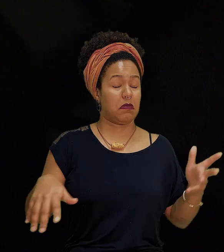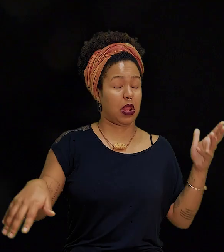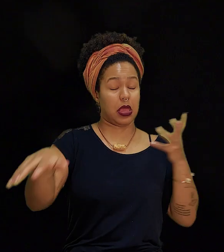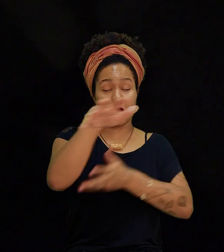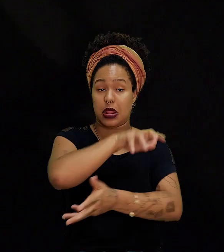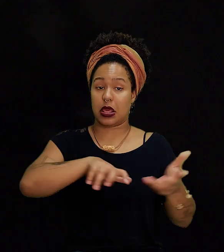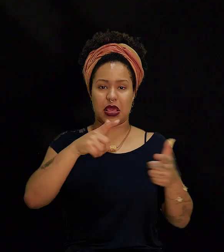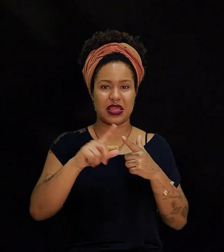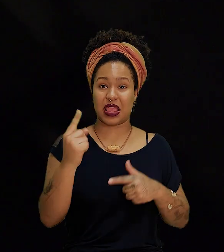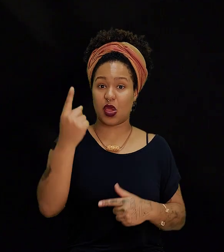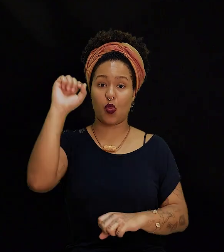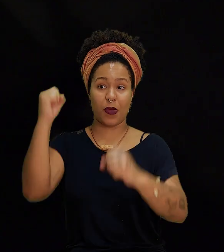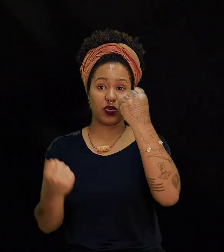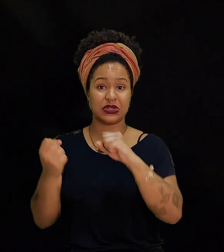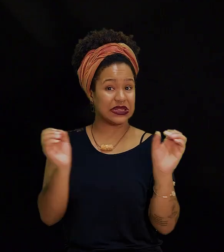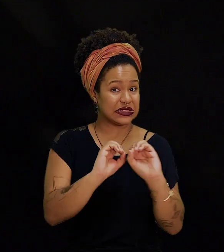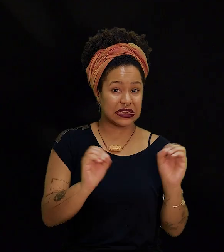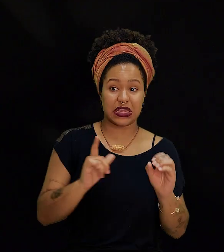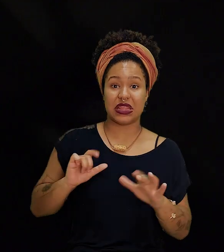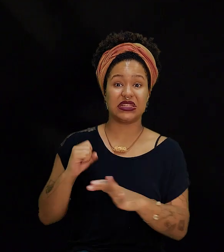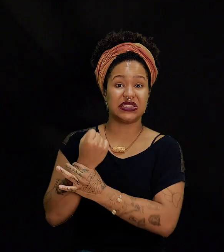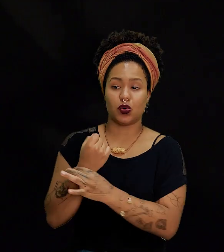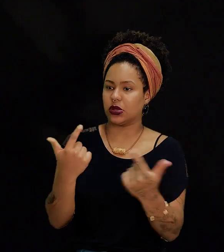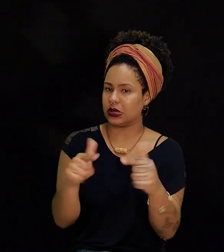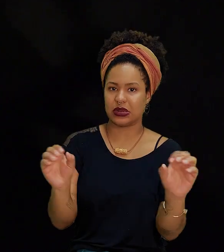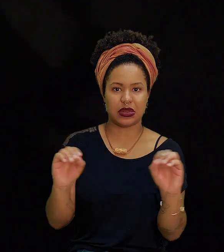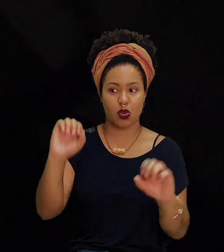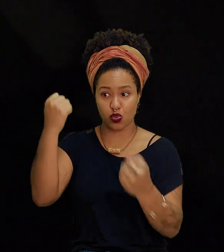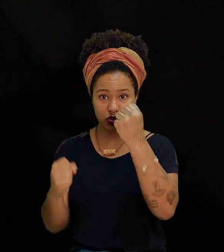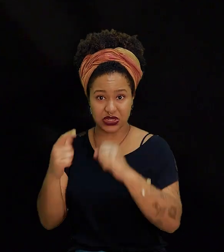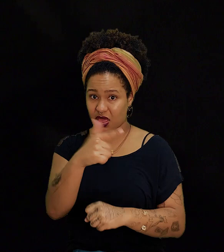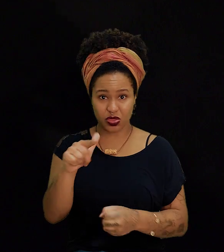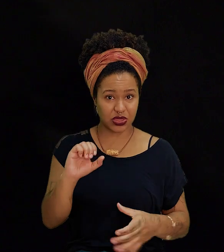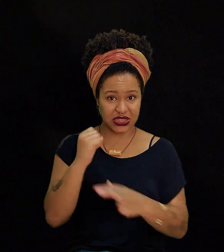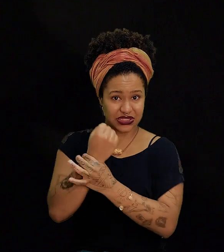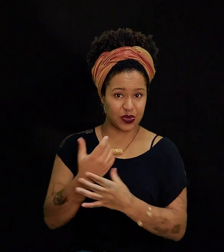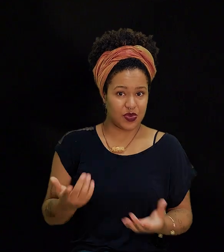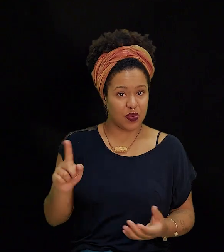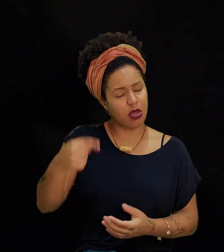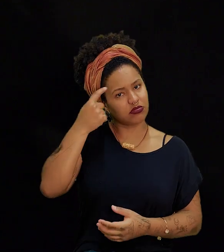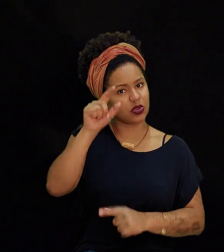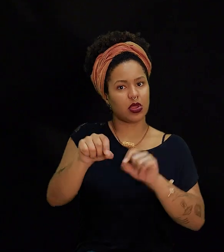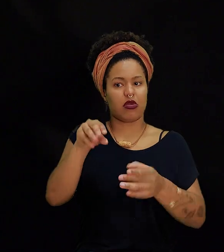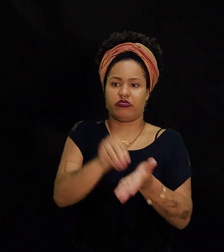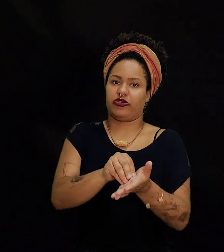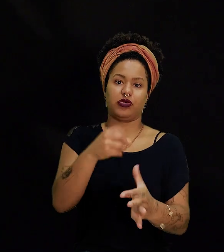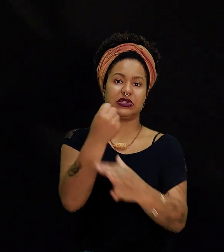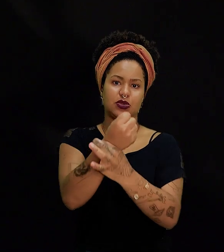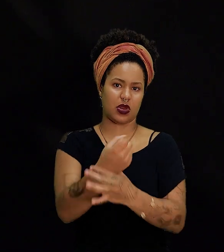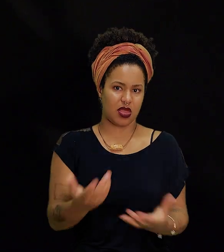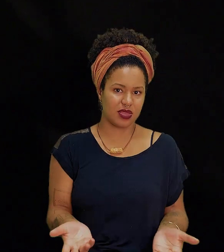é catastrofal, tanto que nenhuma usina é financiada, tem seguro, nenhuma usina nuclear tem seguro, para a gente ter uma ideia de que é um